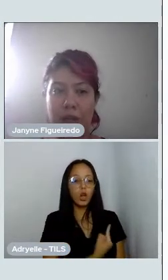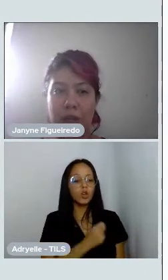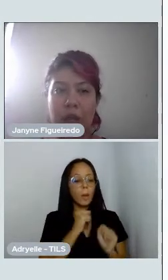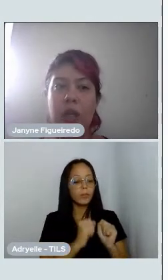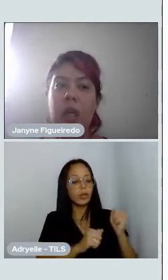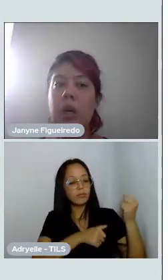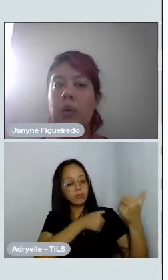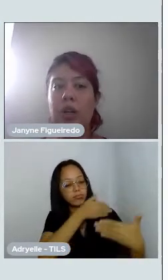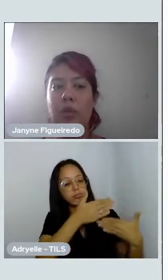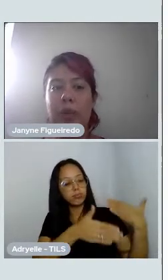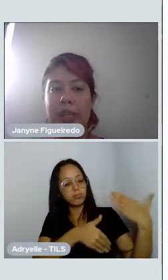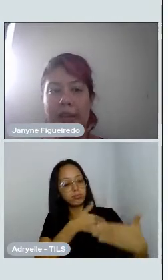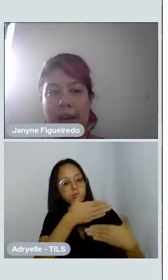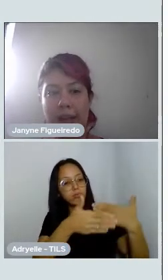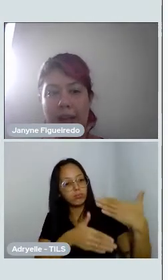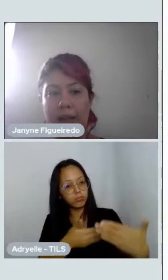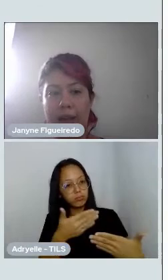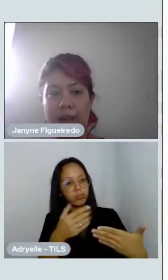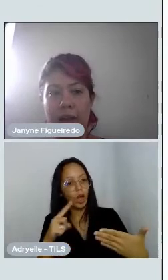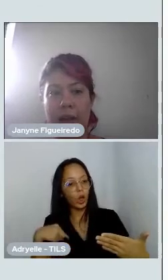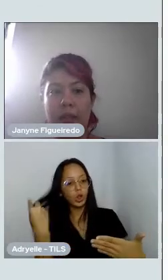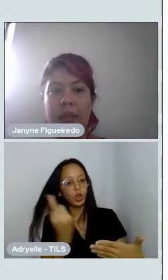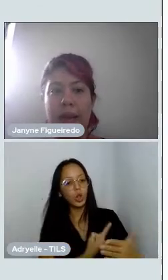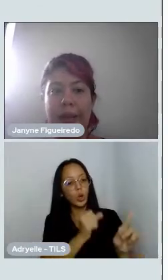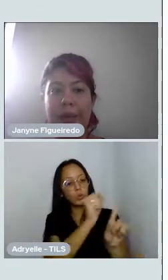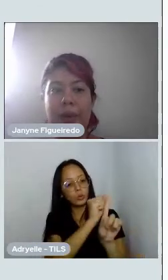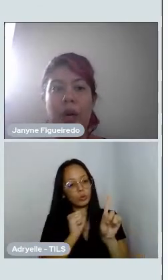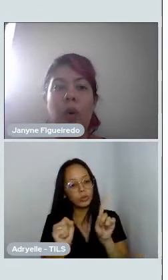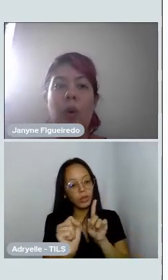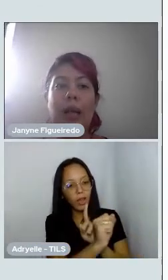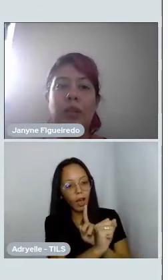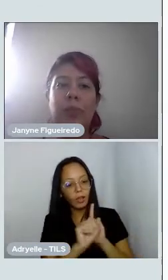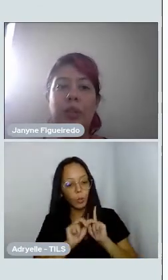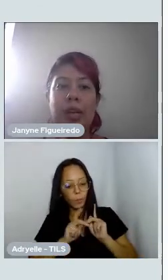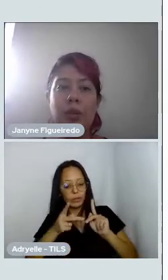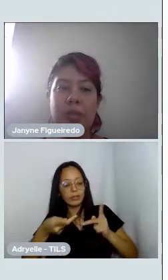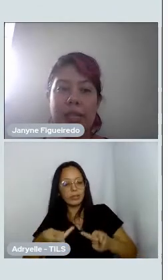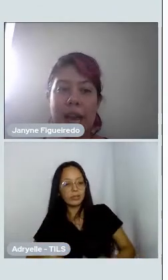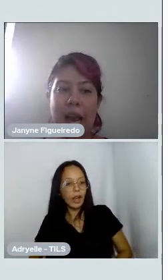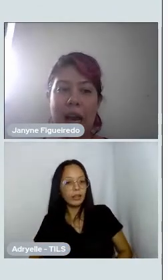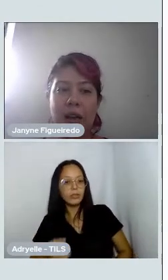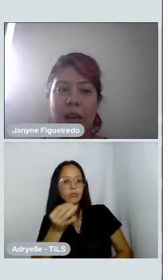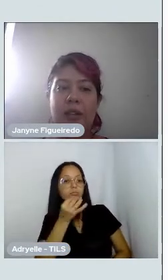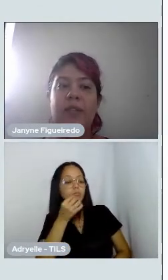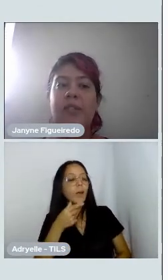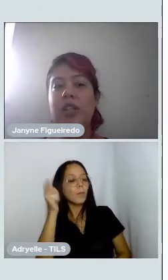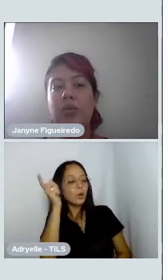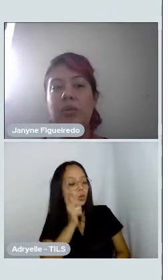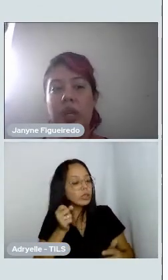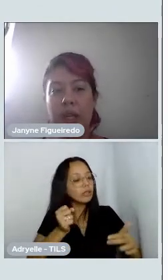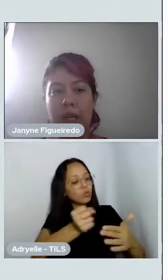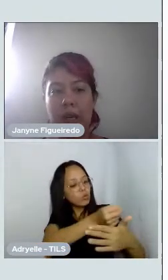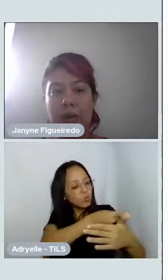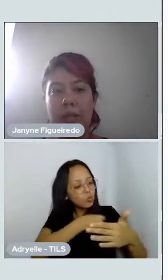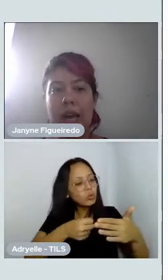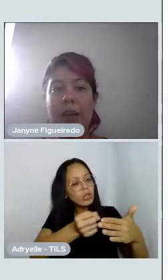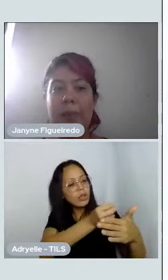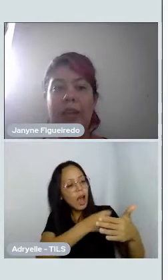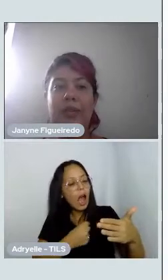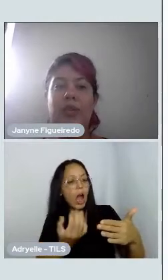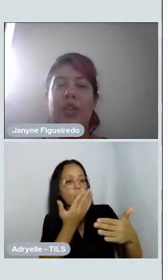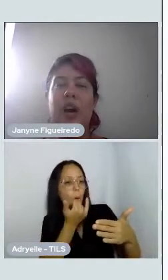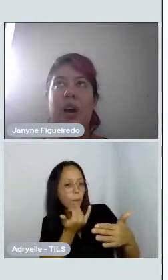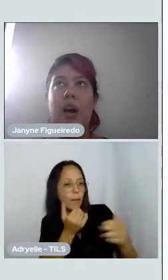desenvolver mais enquanto humanidade, certo? O ato de poder cozinhar faz com que